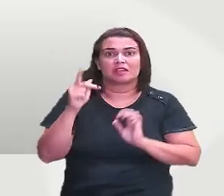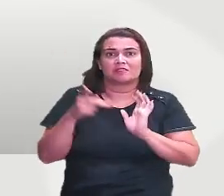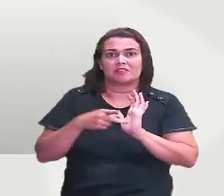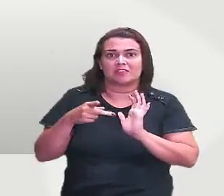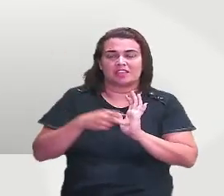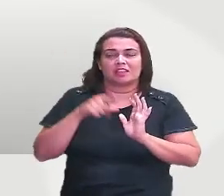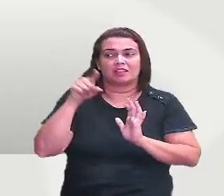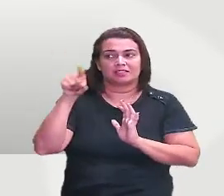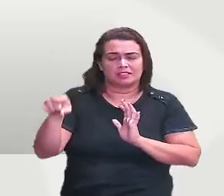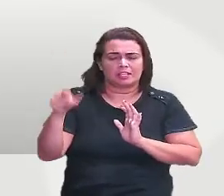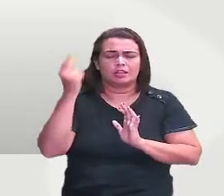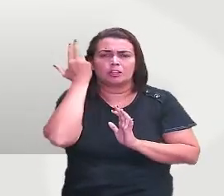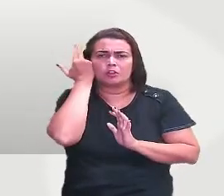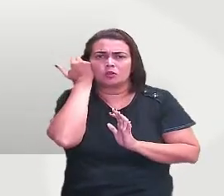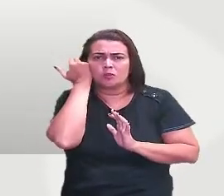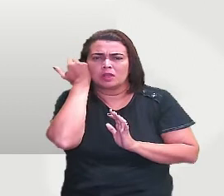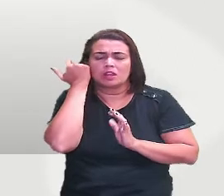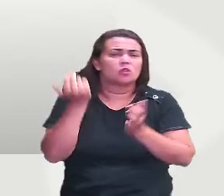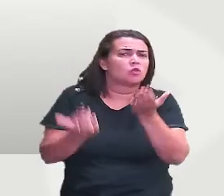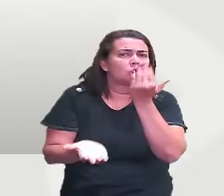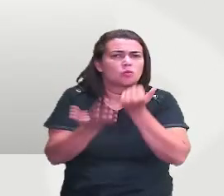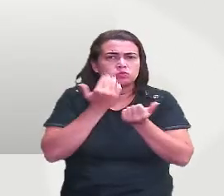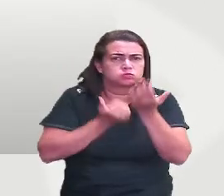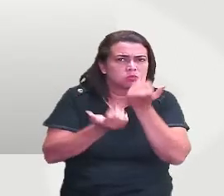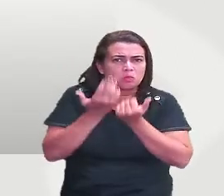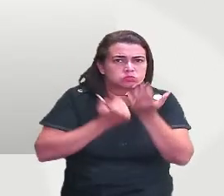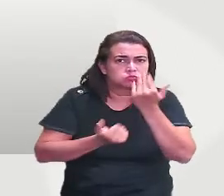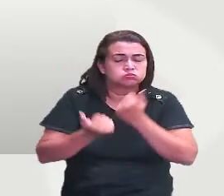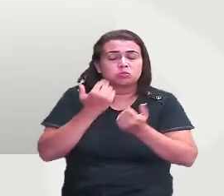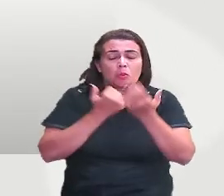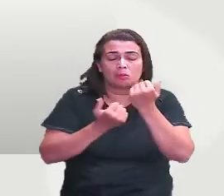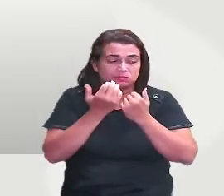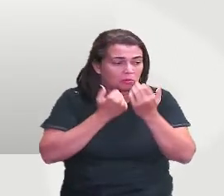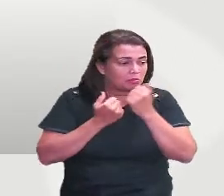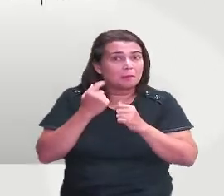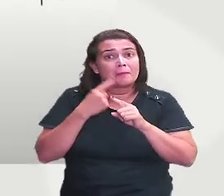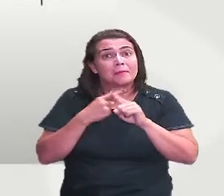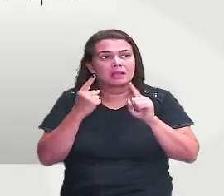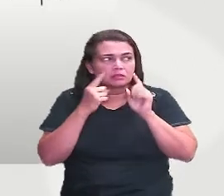muito guloso, mas também é muito atencioso.